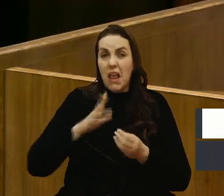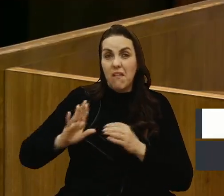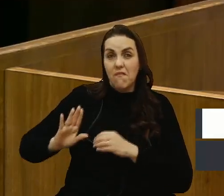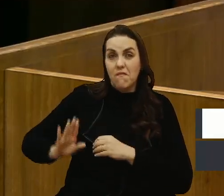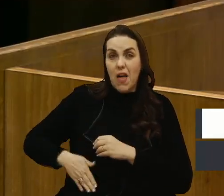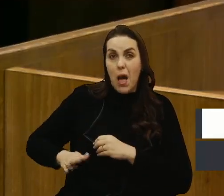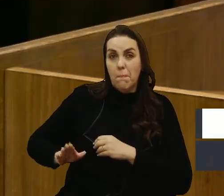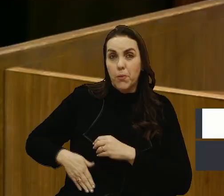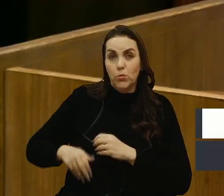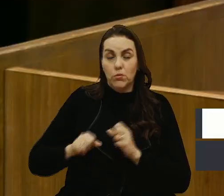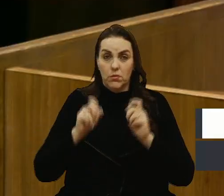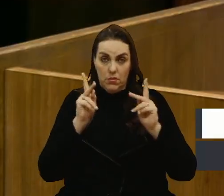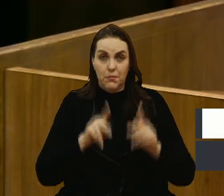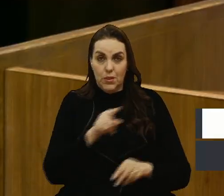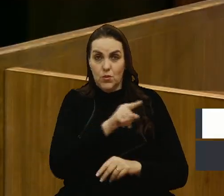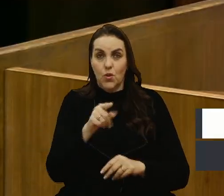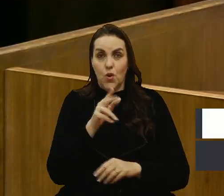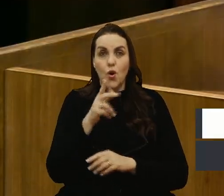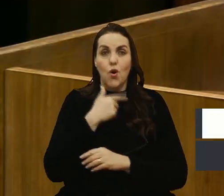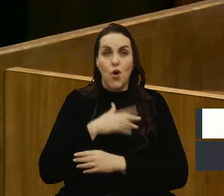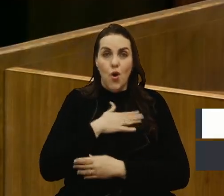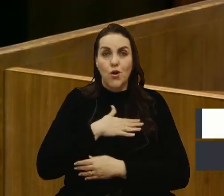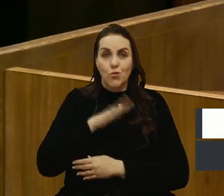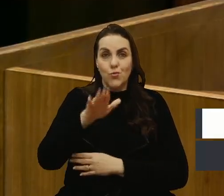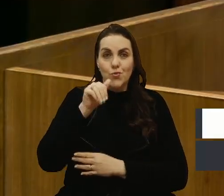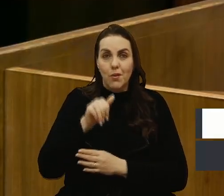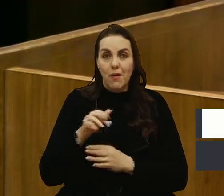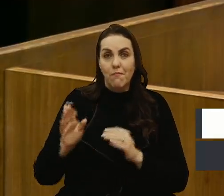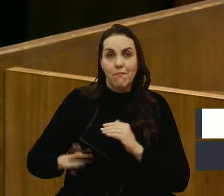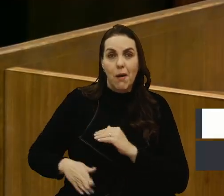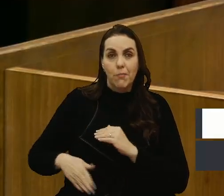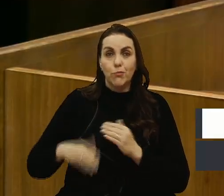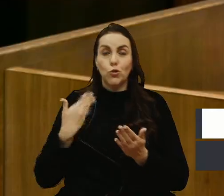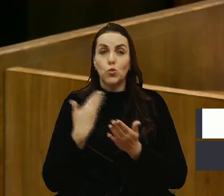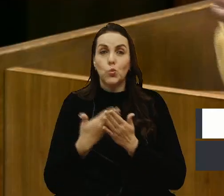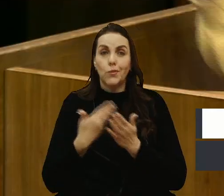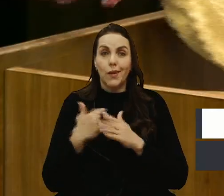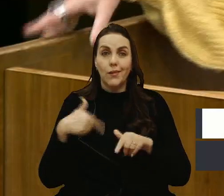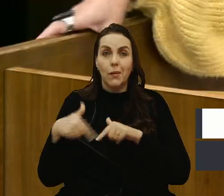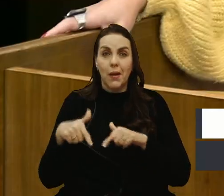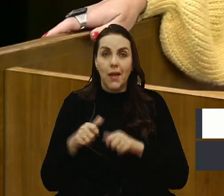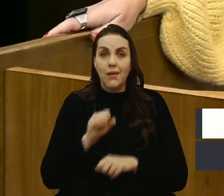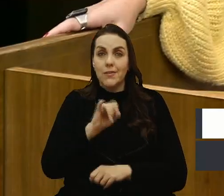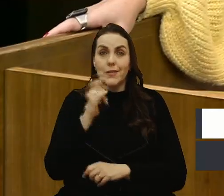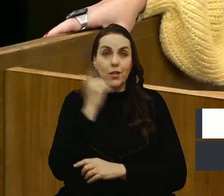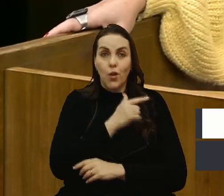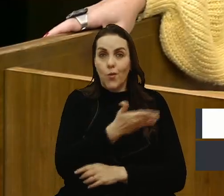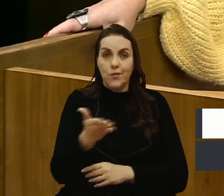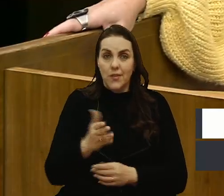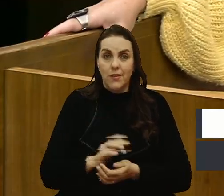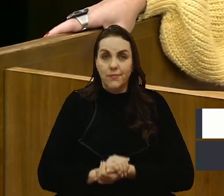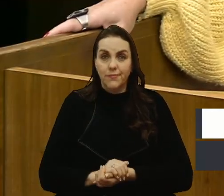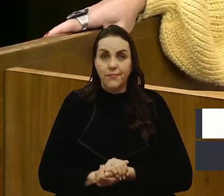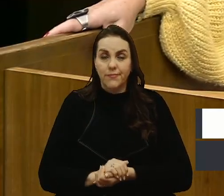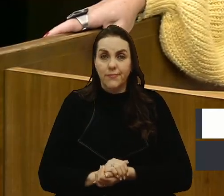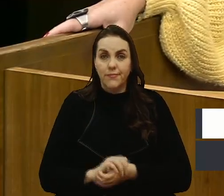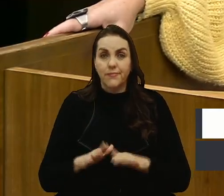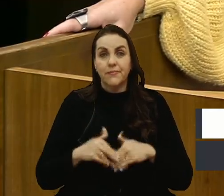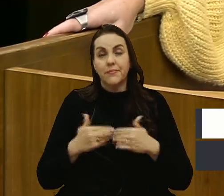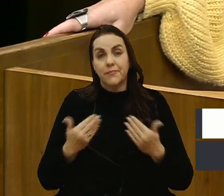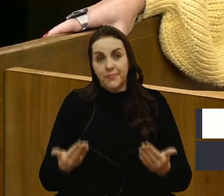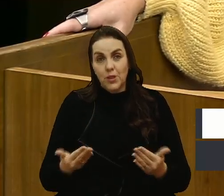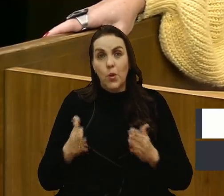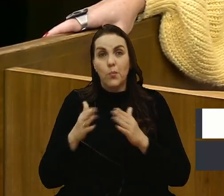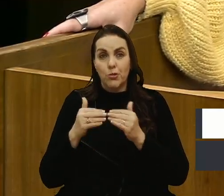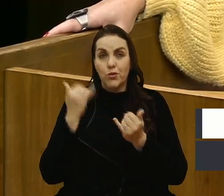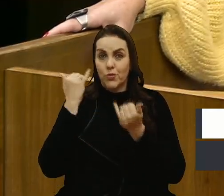tem gente que gosta de chamar, e estudar e trabalhar, se a gente não consegue isso? Então, acho que esse pedido